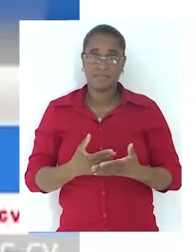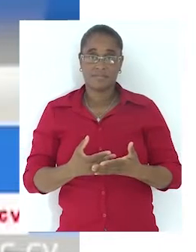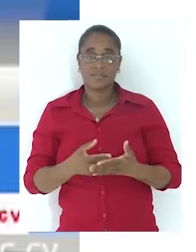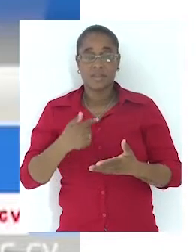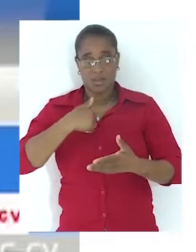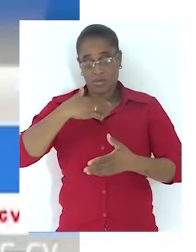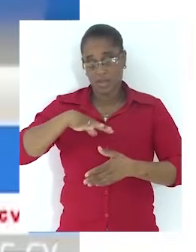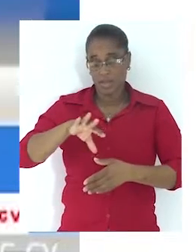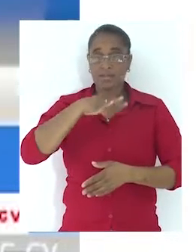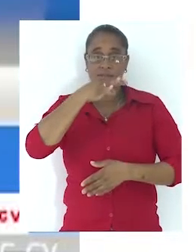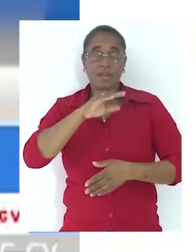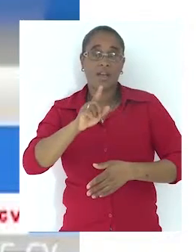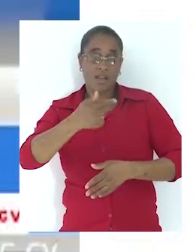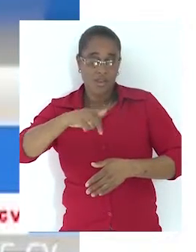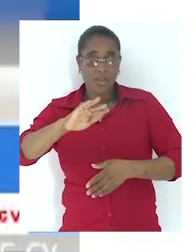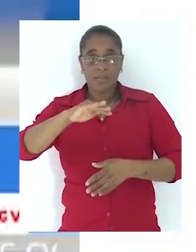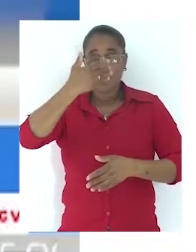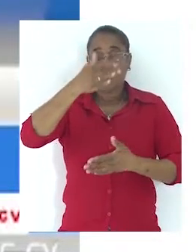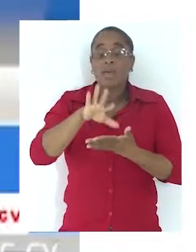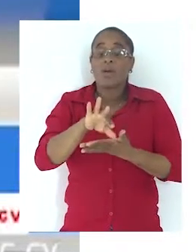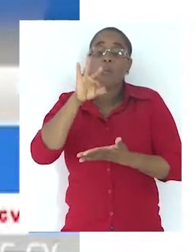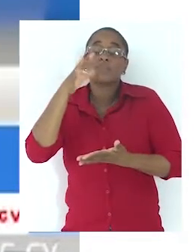queria dizer que a nossa primeira opção